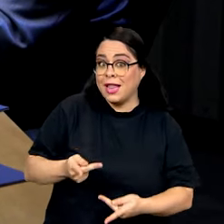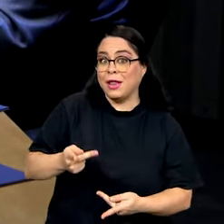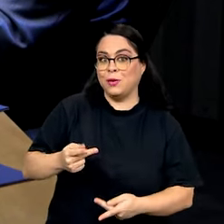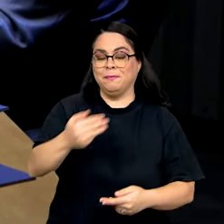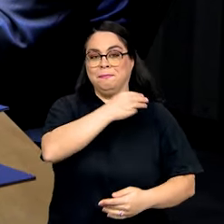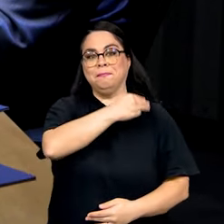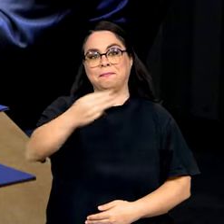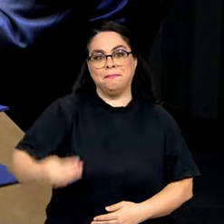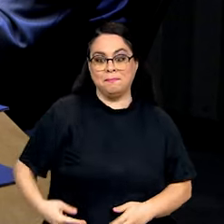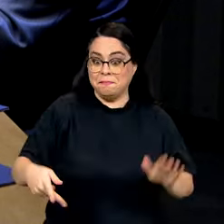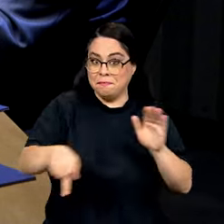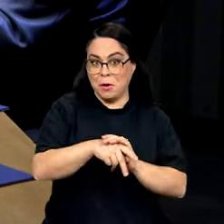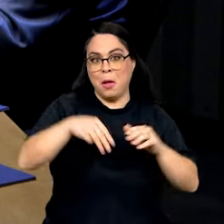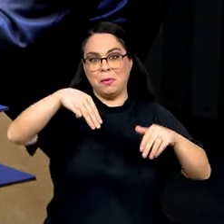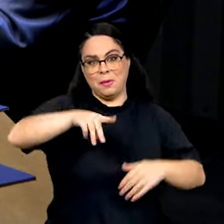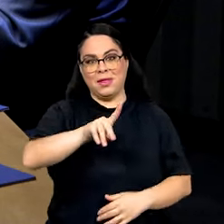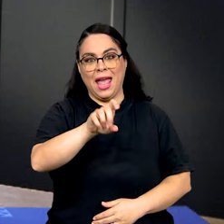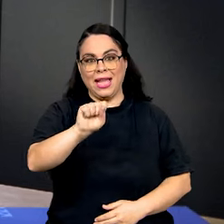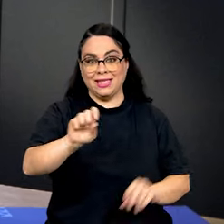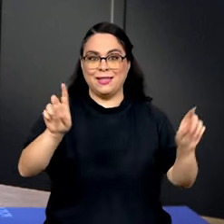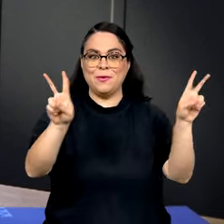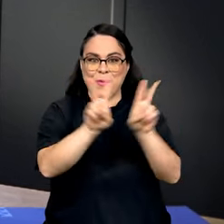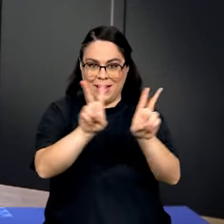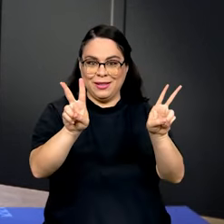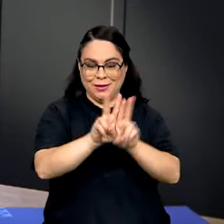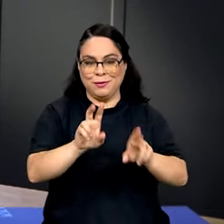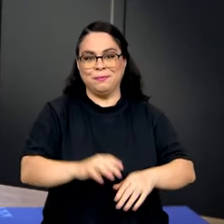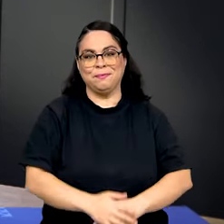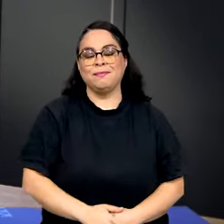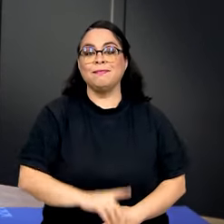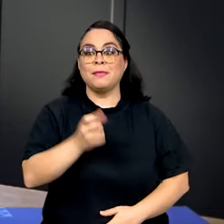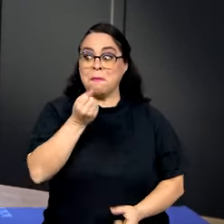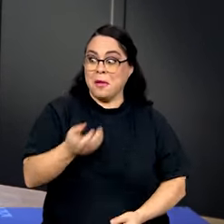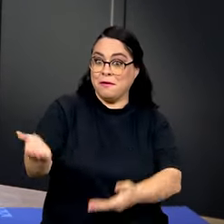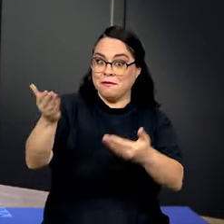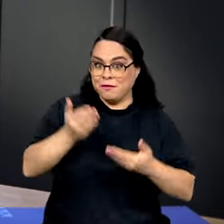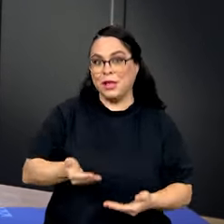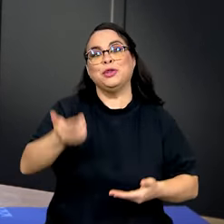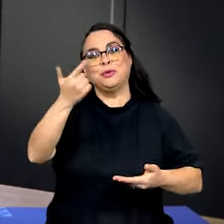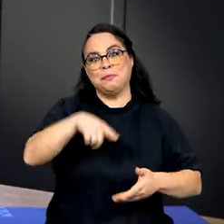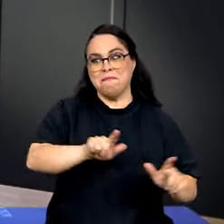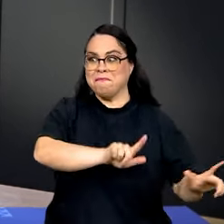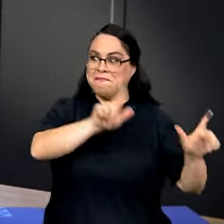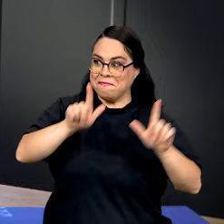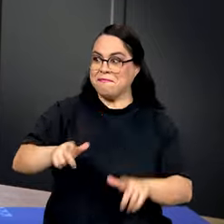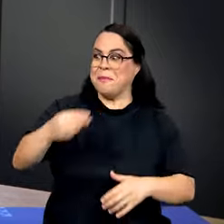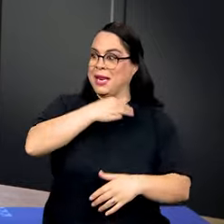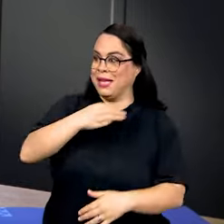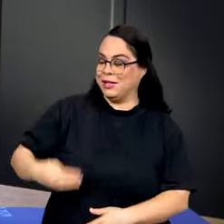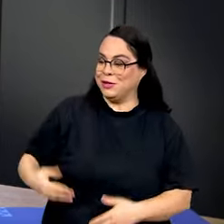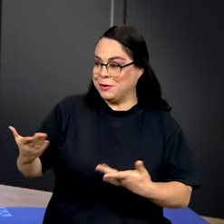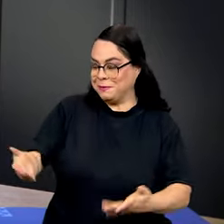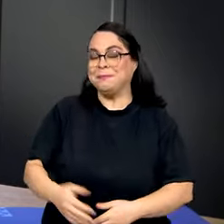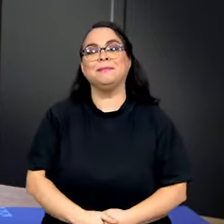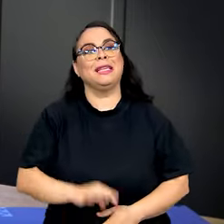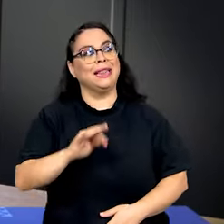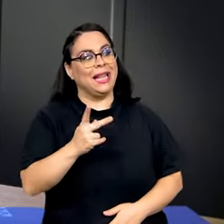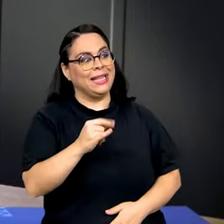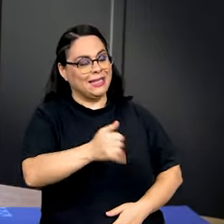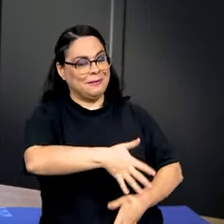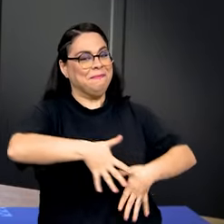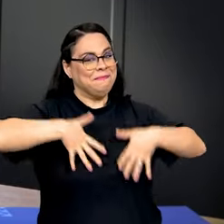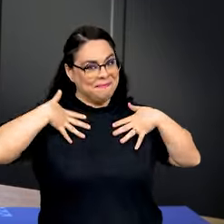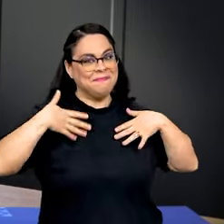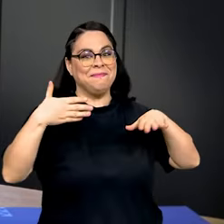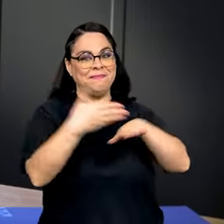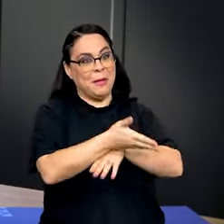hoje ao nosso Ministro aqui do MDS Wellington Dias seja muito bem-vindo a mais um episódio Ministro Ô thí olha um prazer